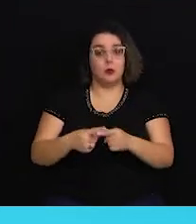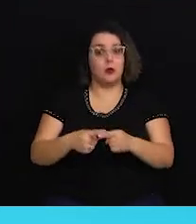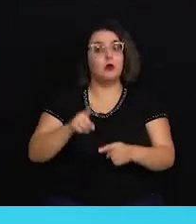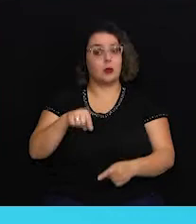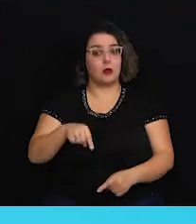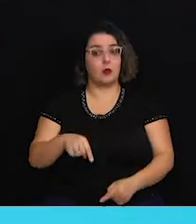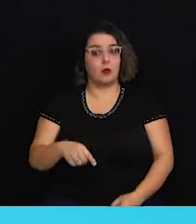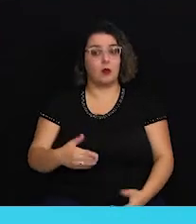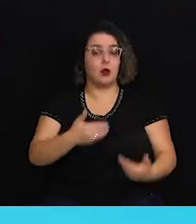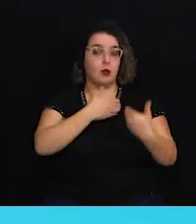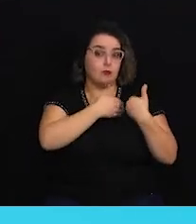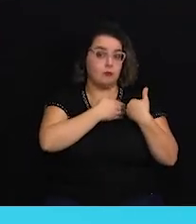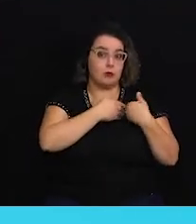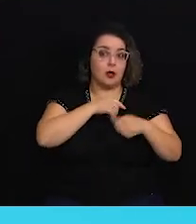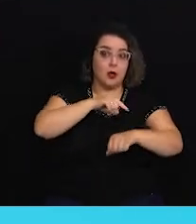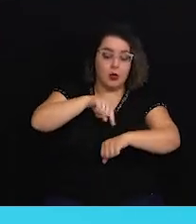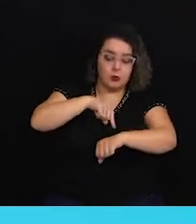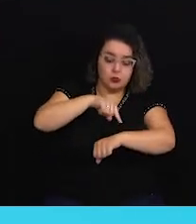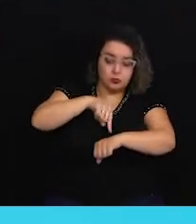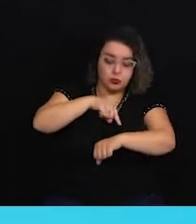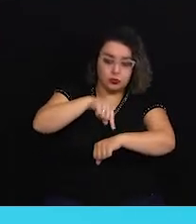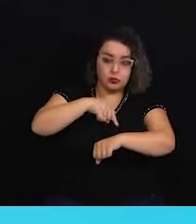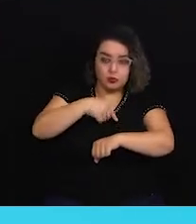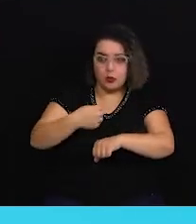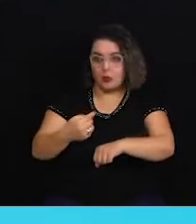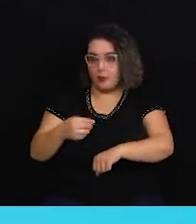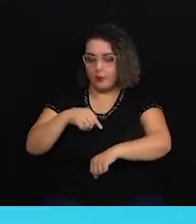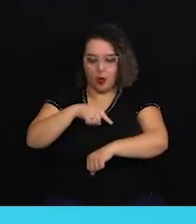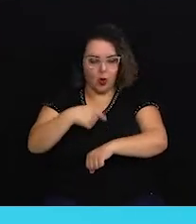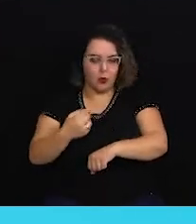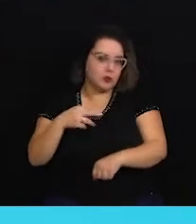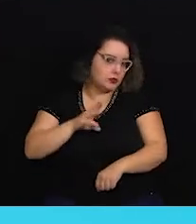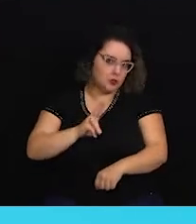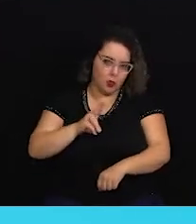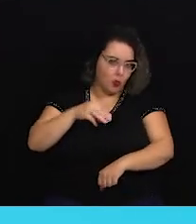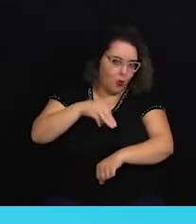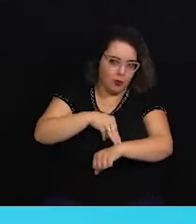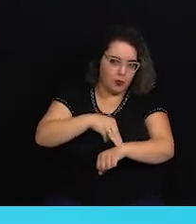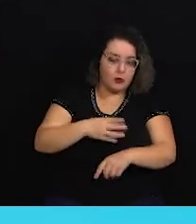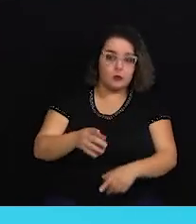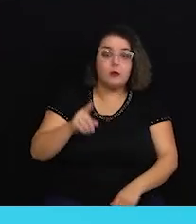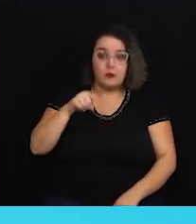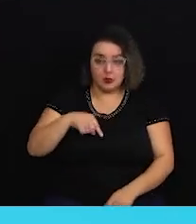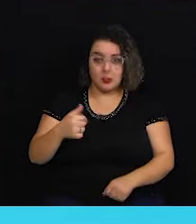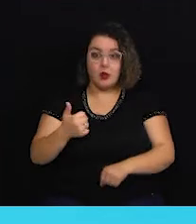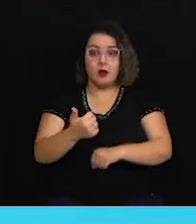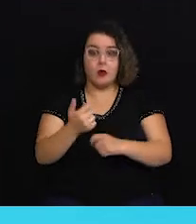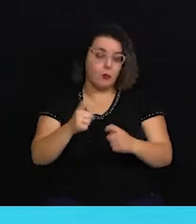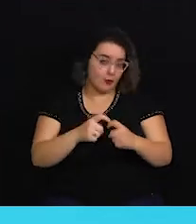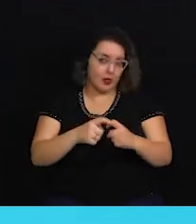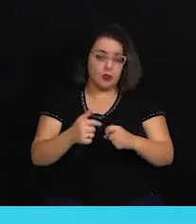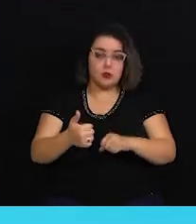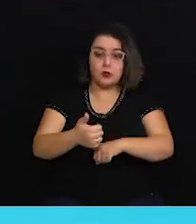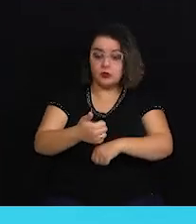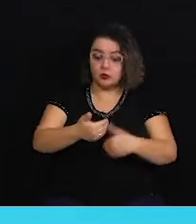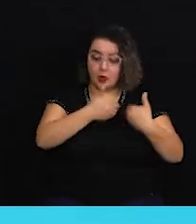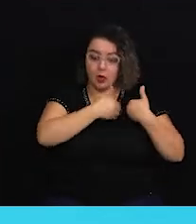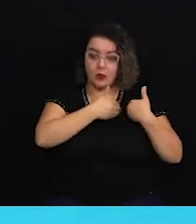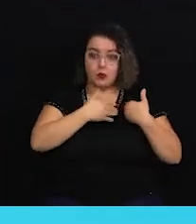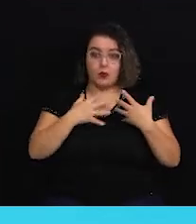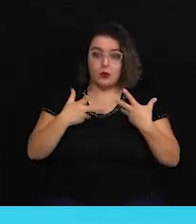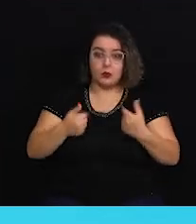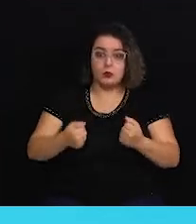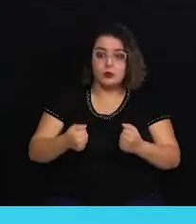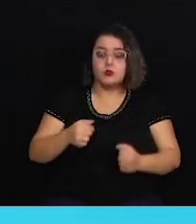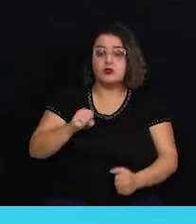que ele é o responsável que durante aquelas horas da cirurgia, ou minutos ou horas, não importa, ele que vai ser o médico responsável por controlar todos